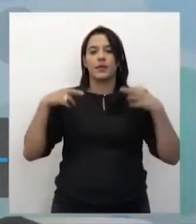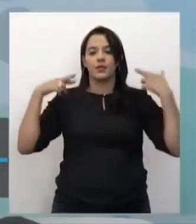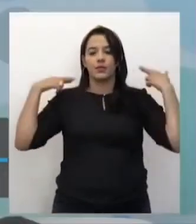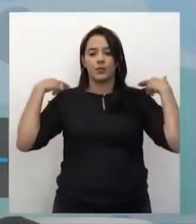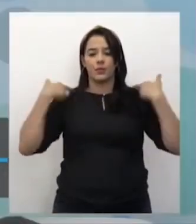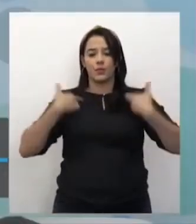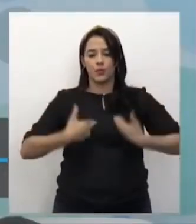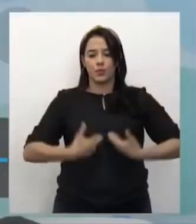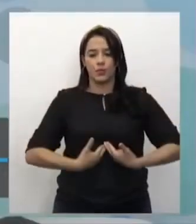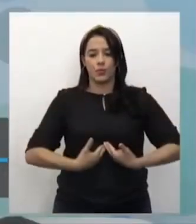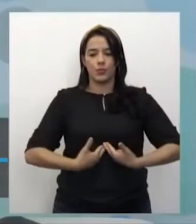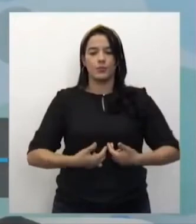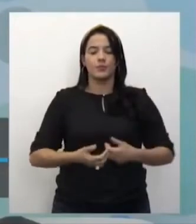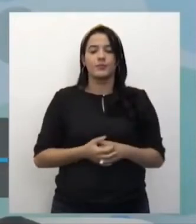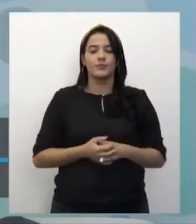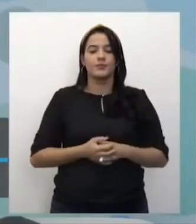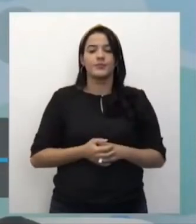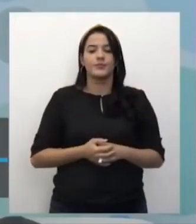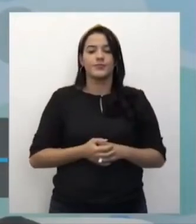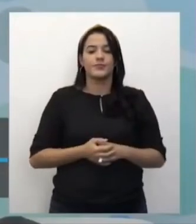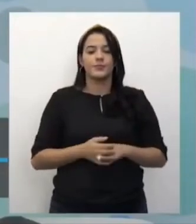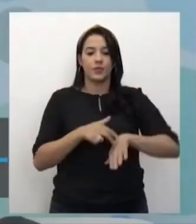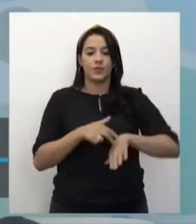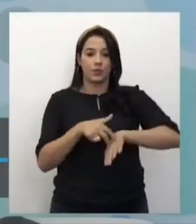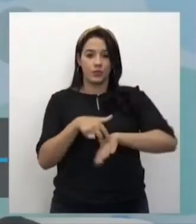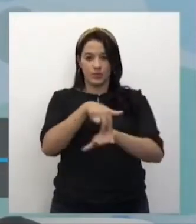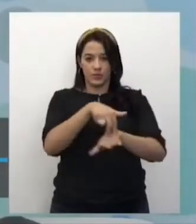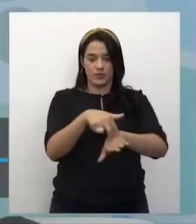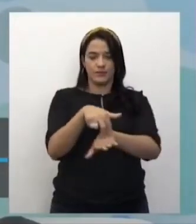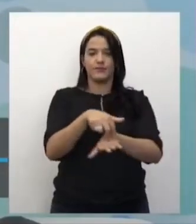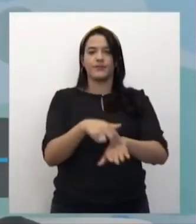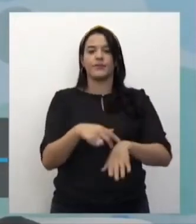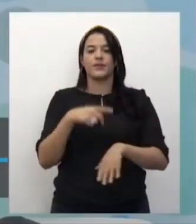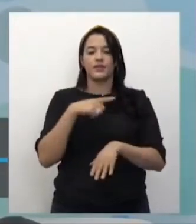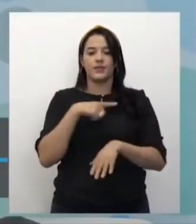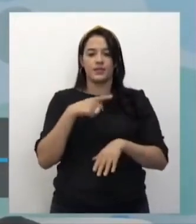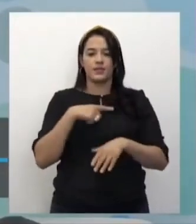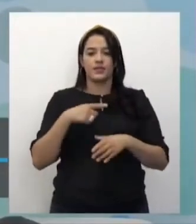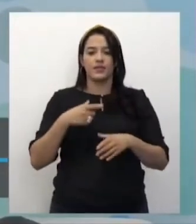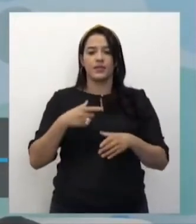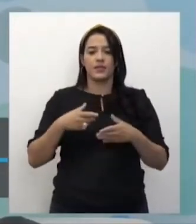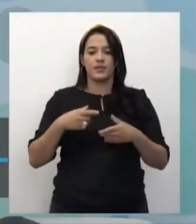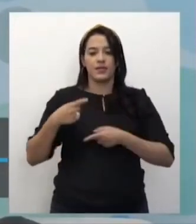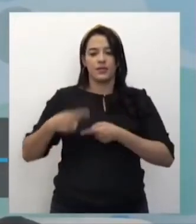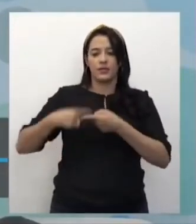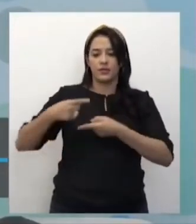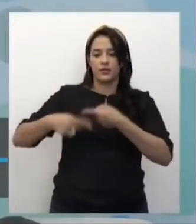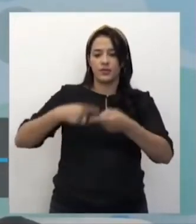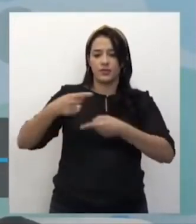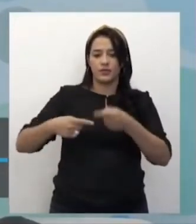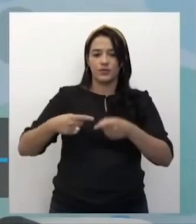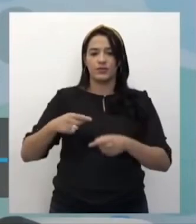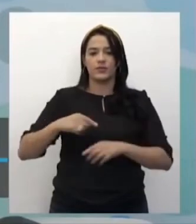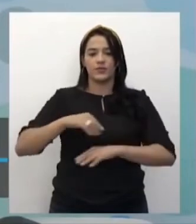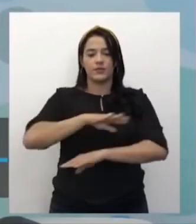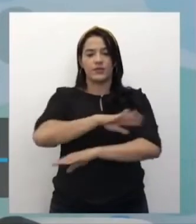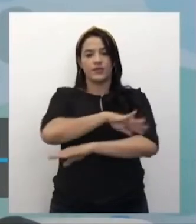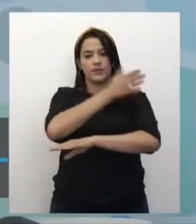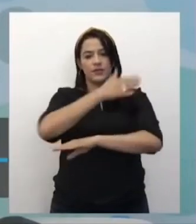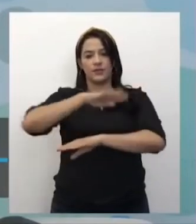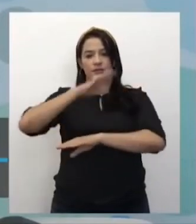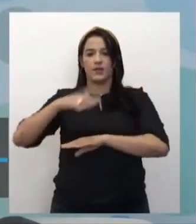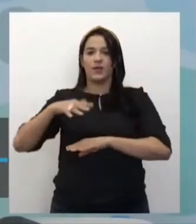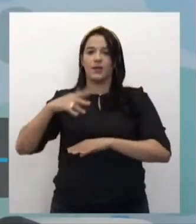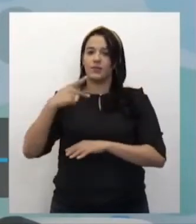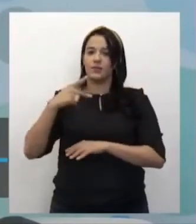Sim, o surf, ele tem uma origem assim que é das Ilhas Polinésias, assim, da